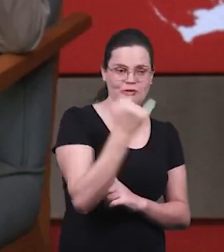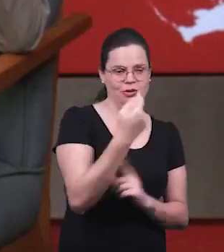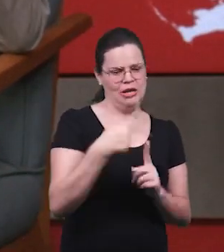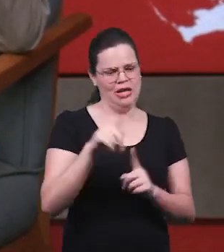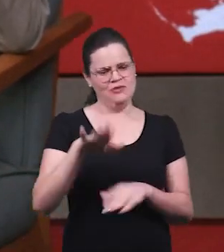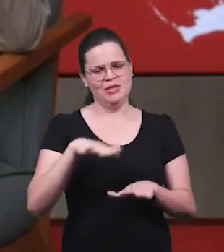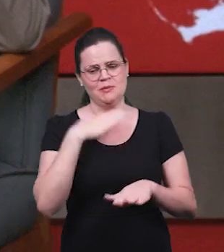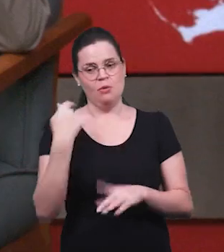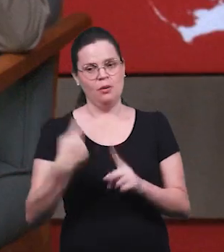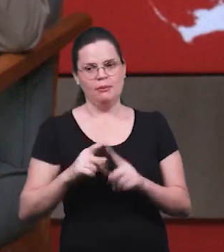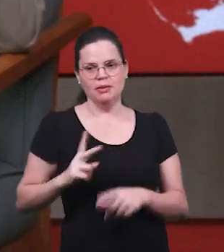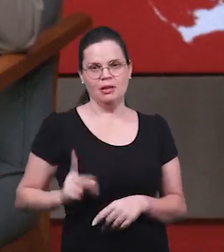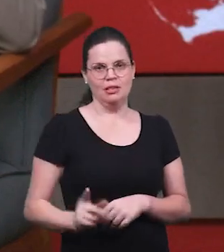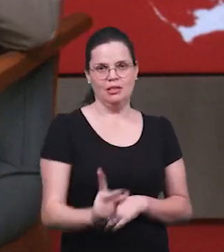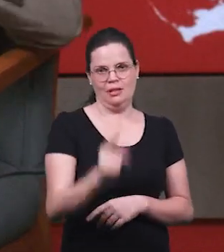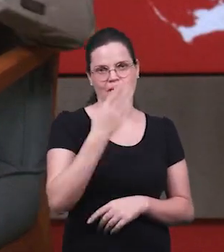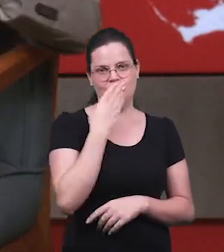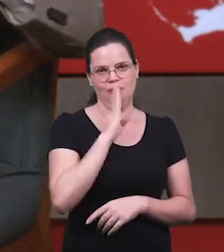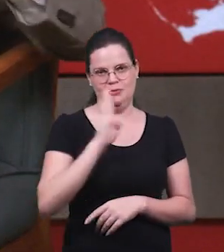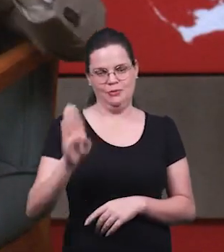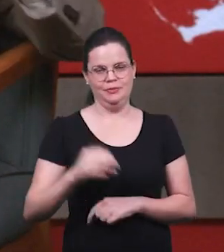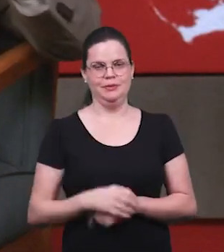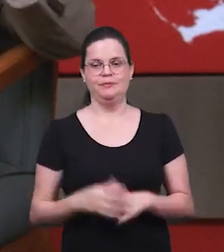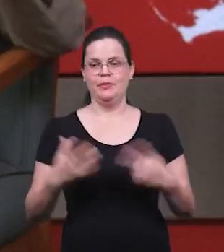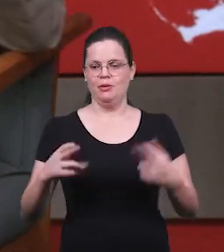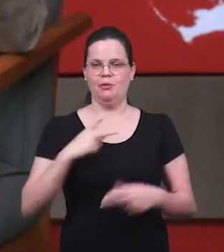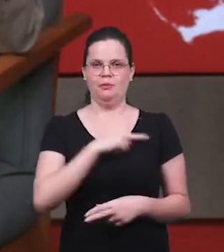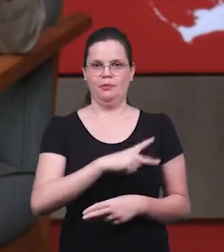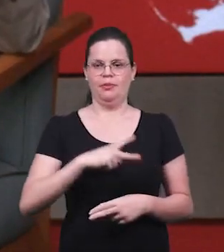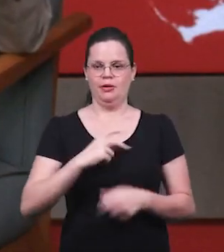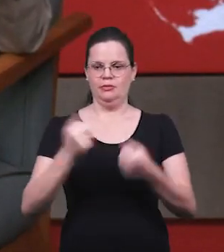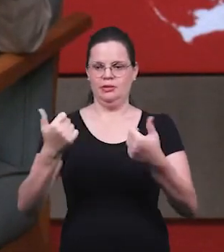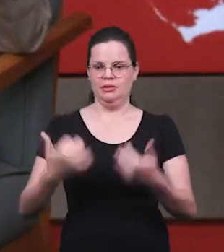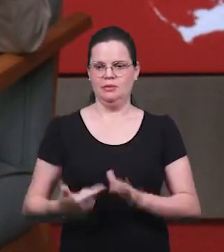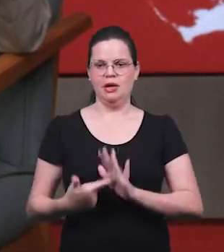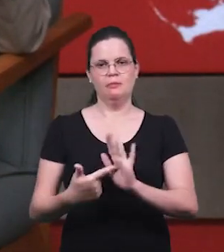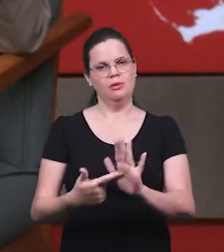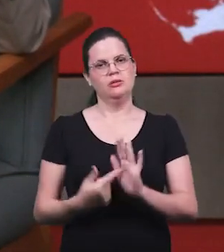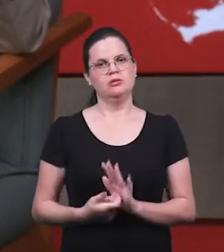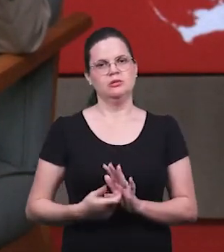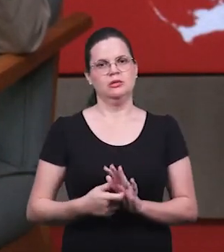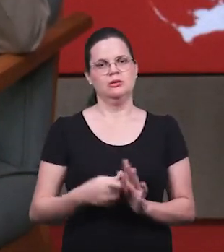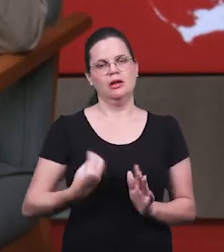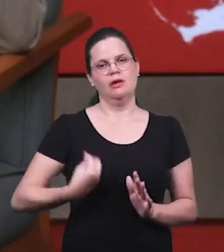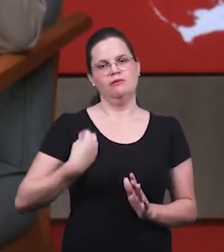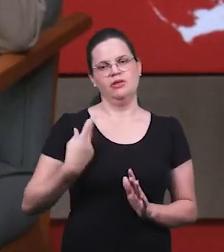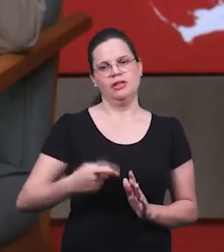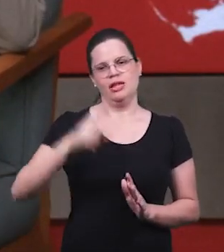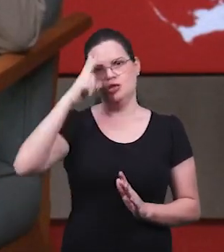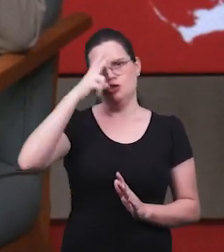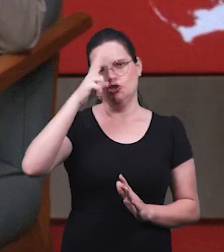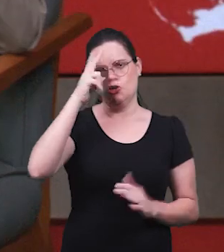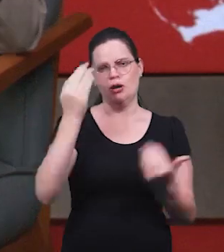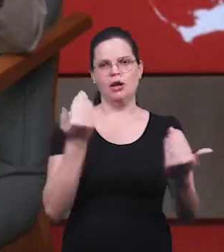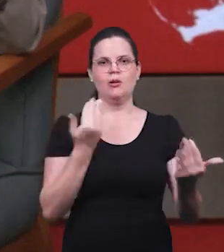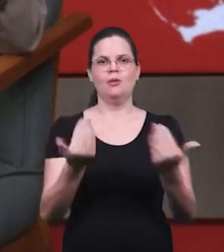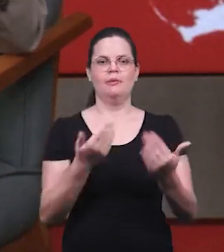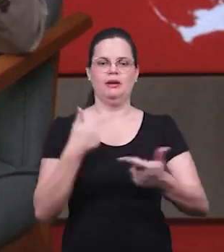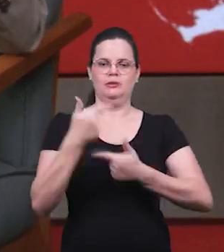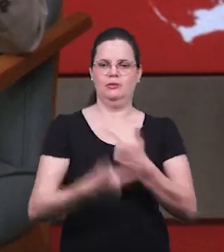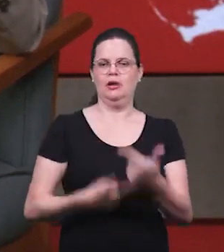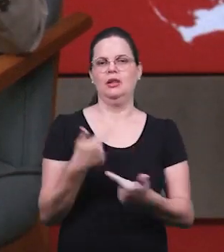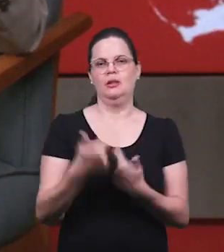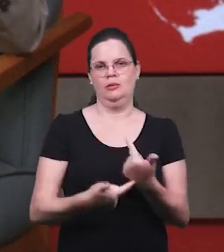ministério, ele fala de quê? De toda a sua trajetória, ele fala de um combate. E